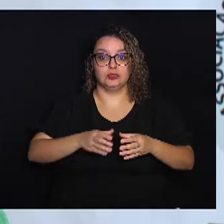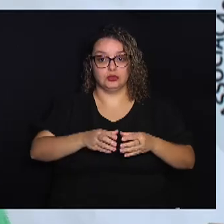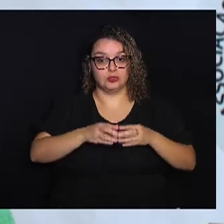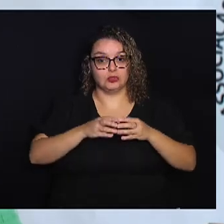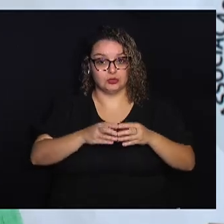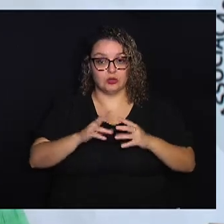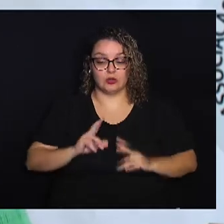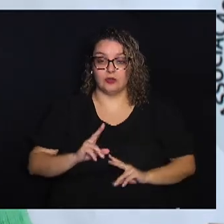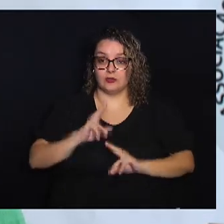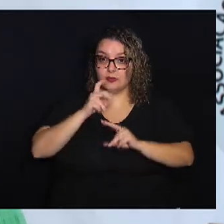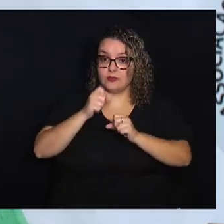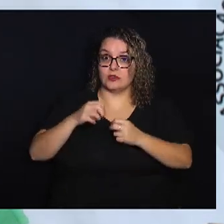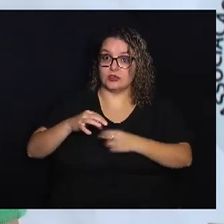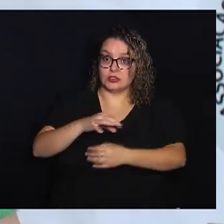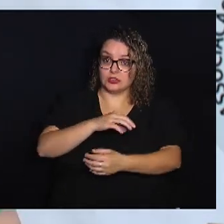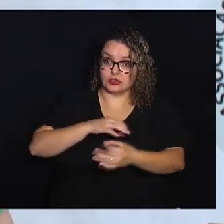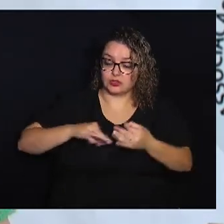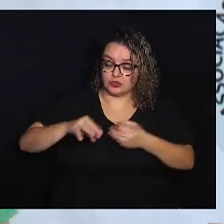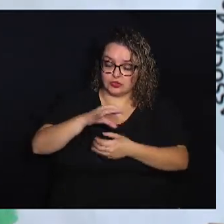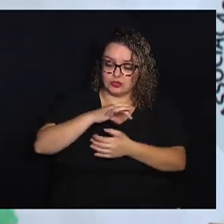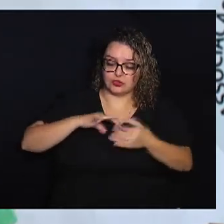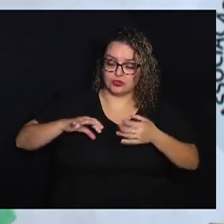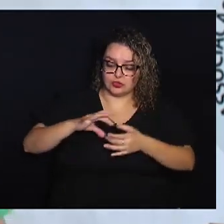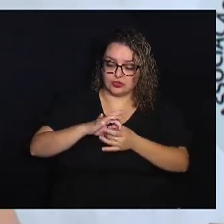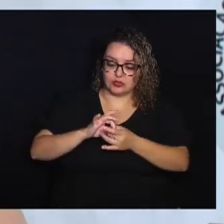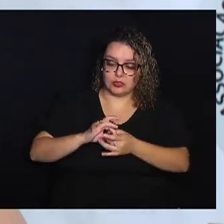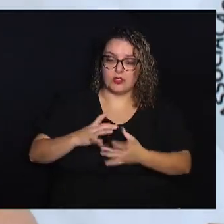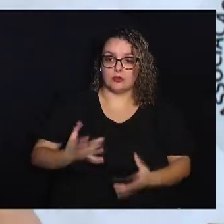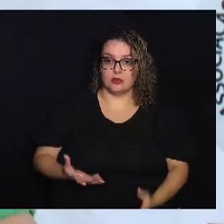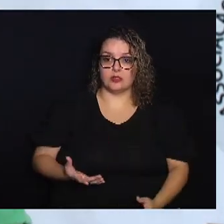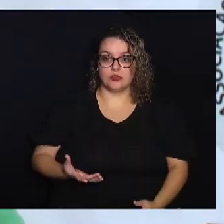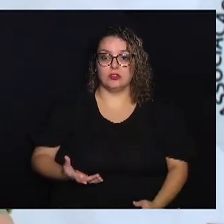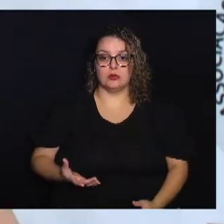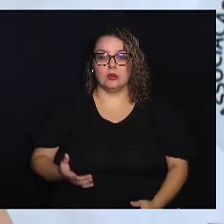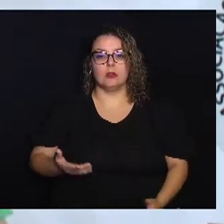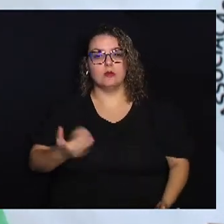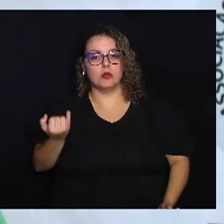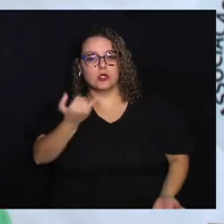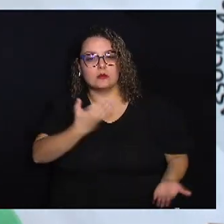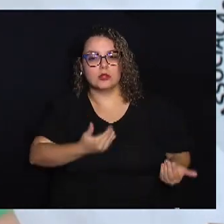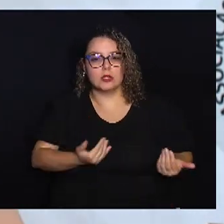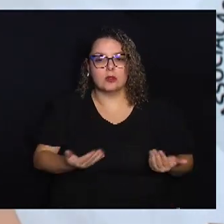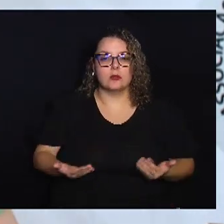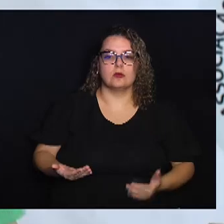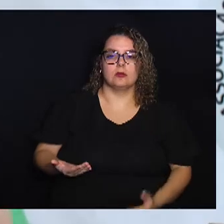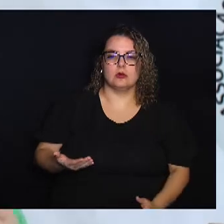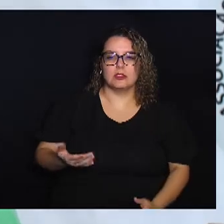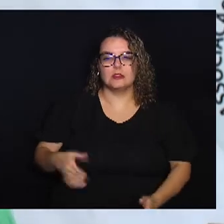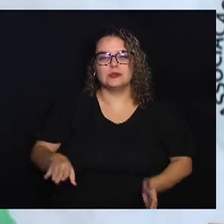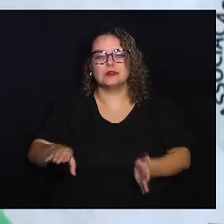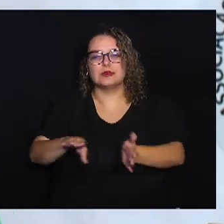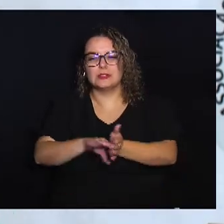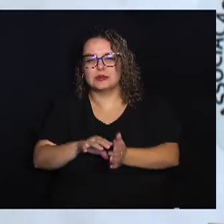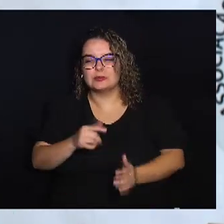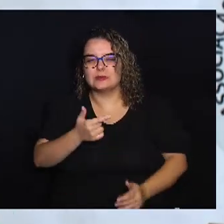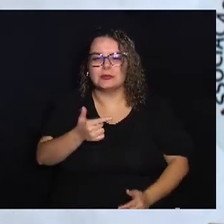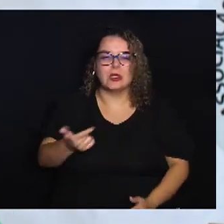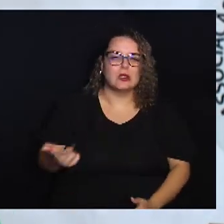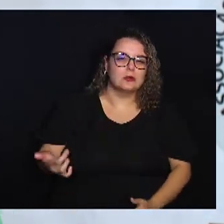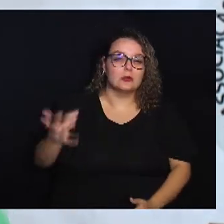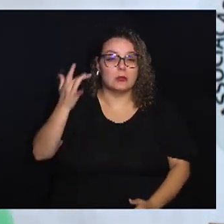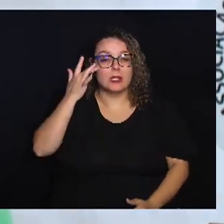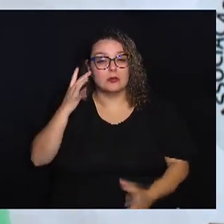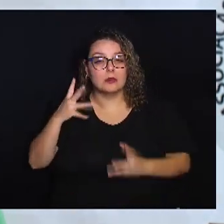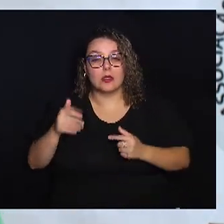e fortalecimento de vínculos, que é muito importante para o jovem que está chegando ali muito cru ainda, sem saber como